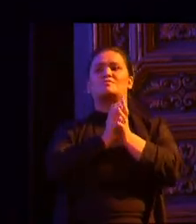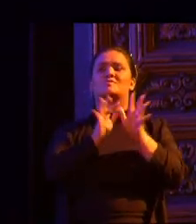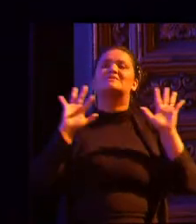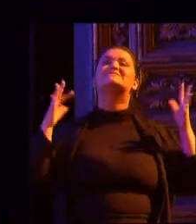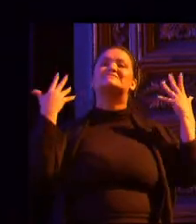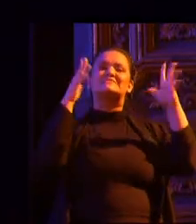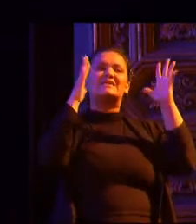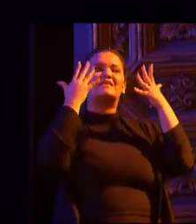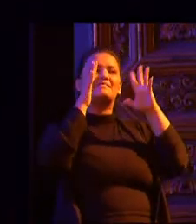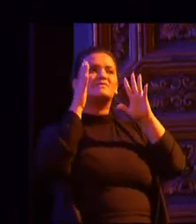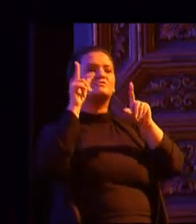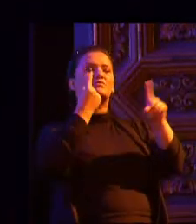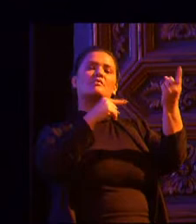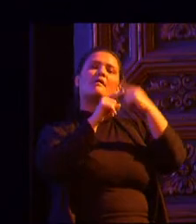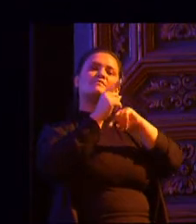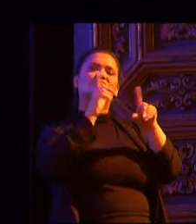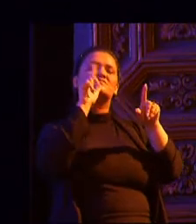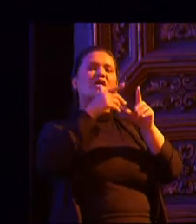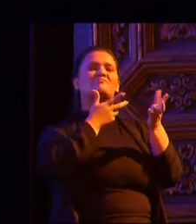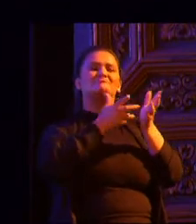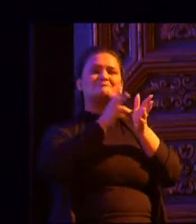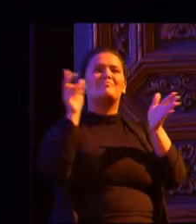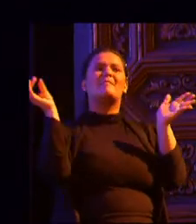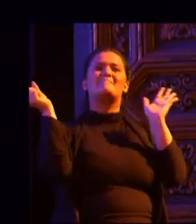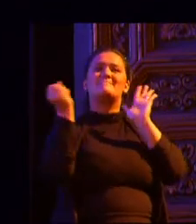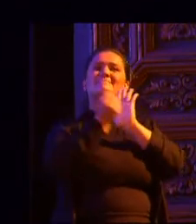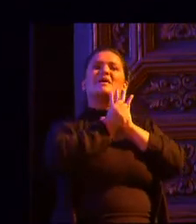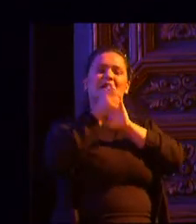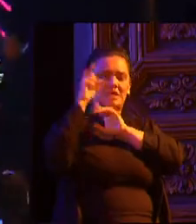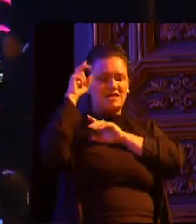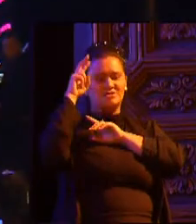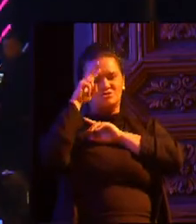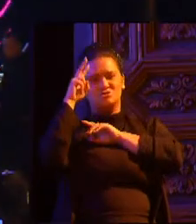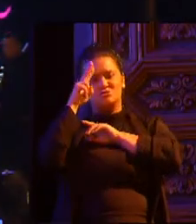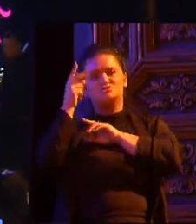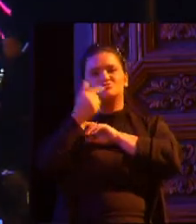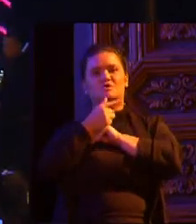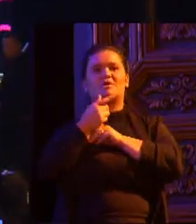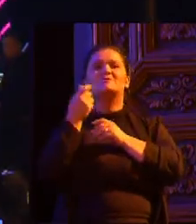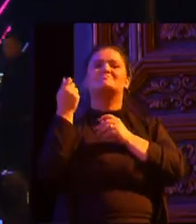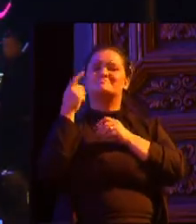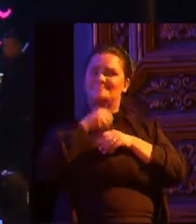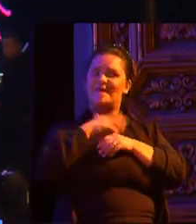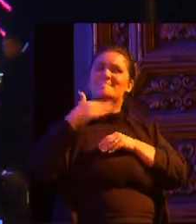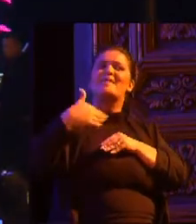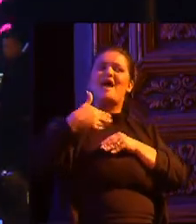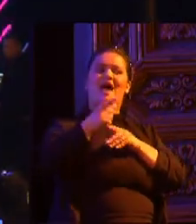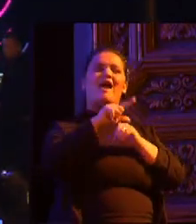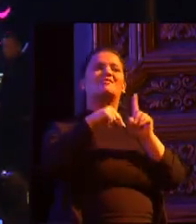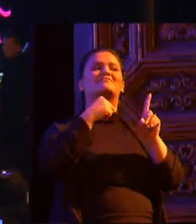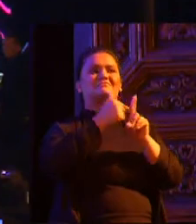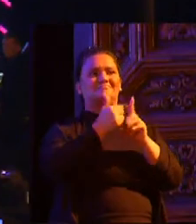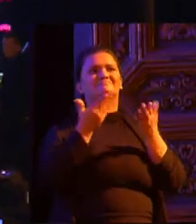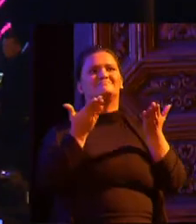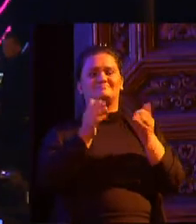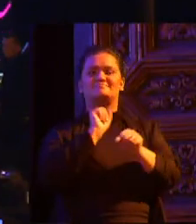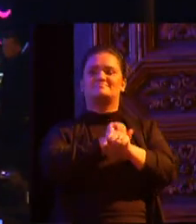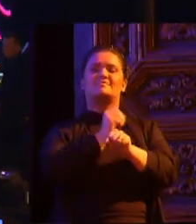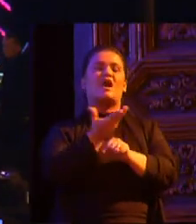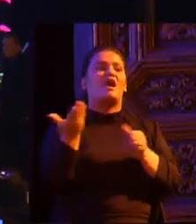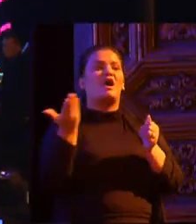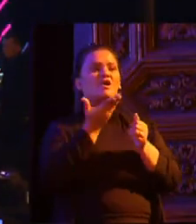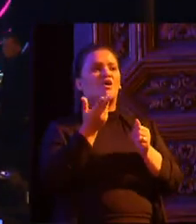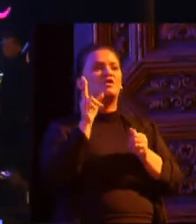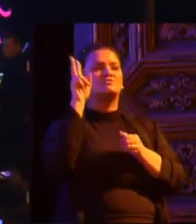música paraense é um momento histórico para todos nós. Sim, a noite ainda promete muita coisa. Vamos agora chamar a nossa próxima dupla